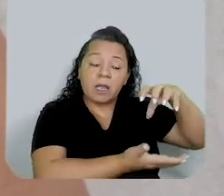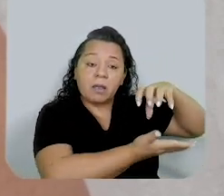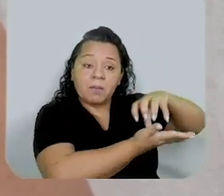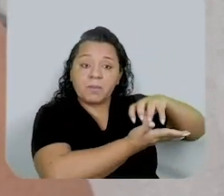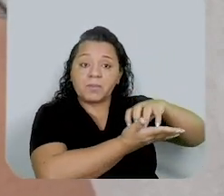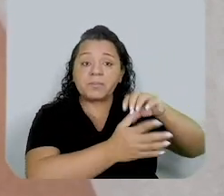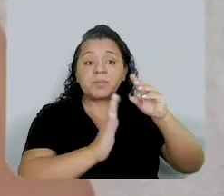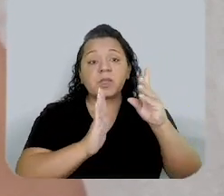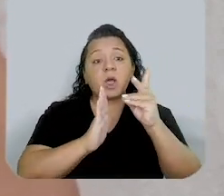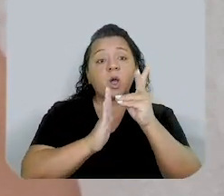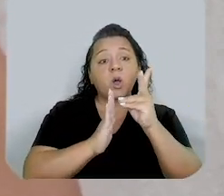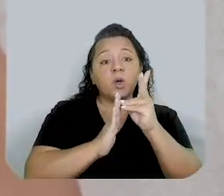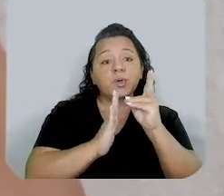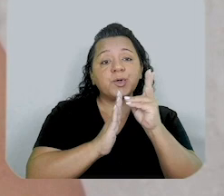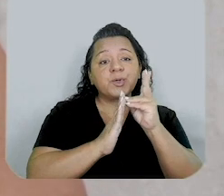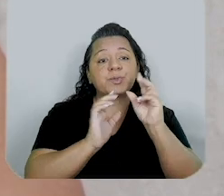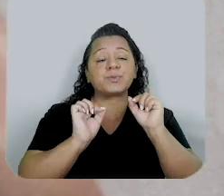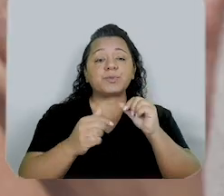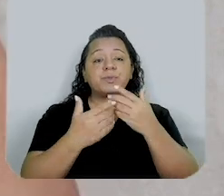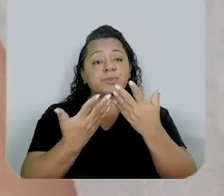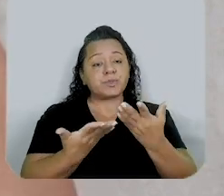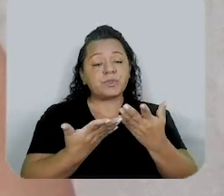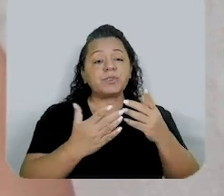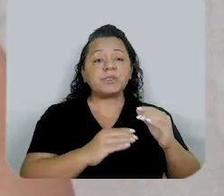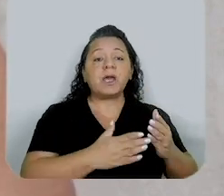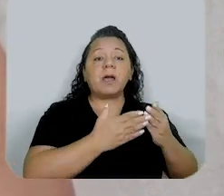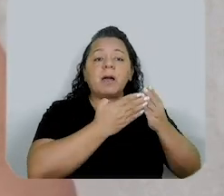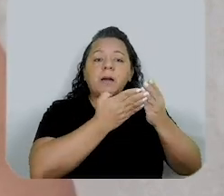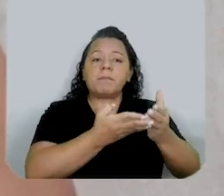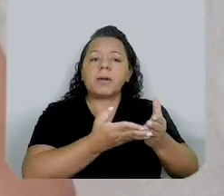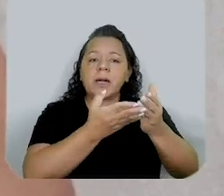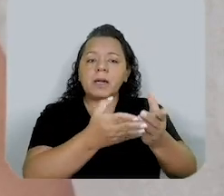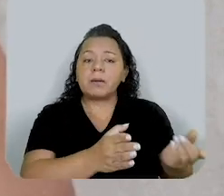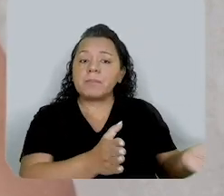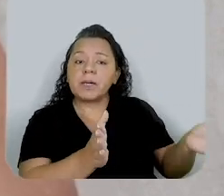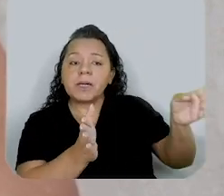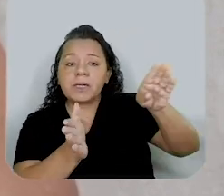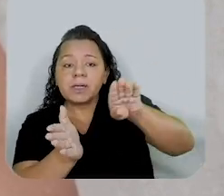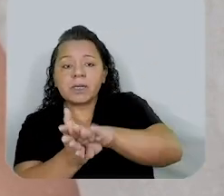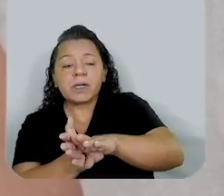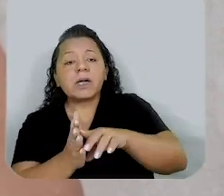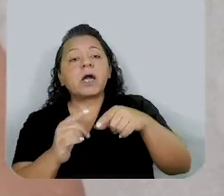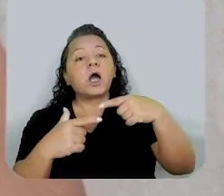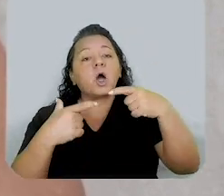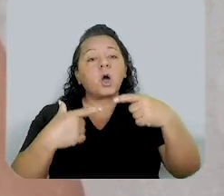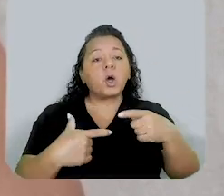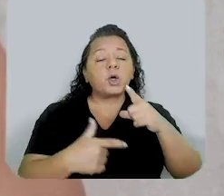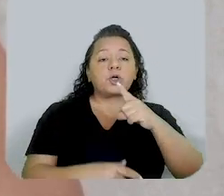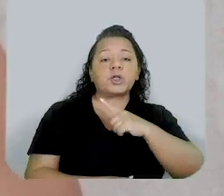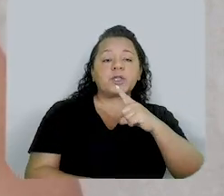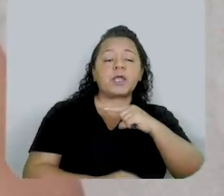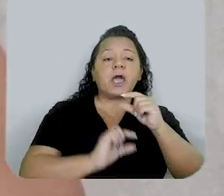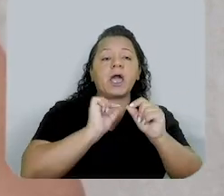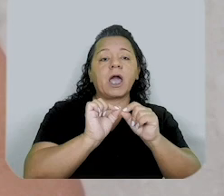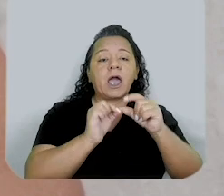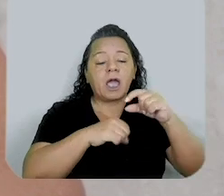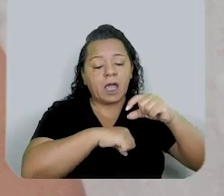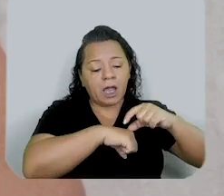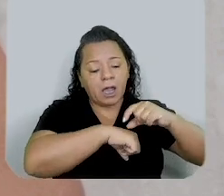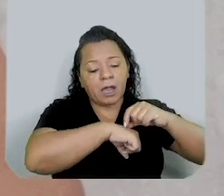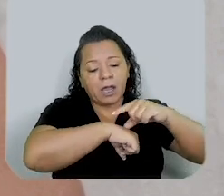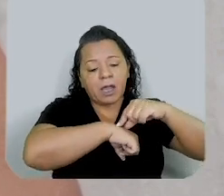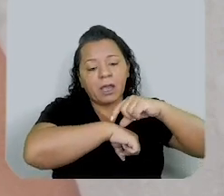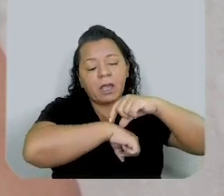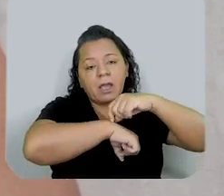atravessou o rio para chegar até onde tem as formigas, né? Mas pega o primeiro barco, chega